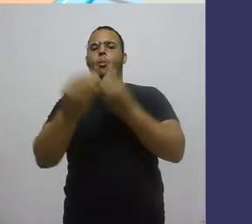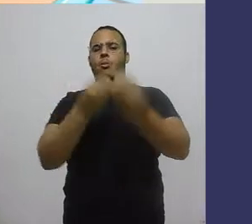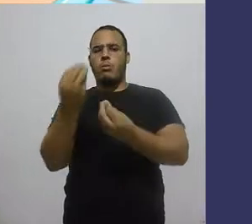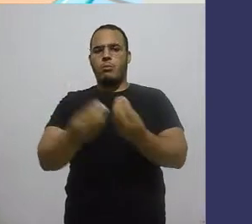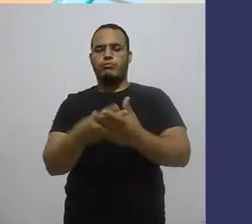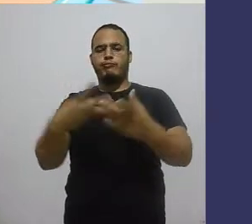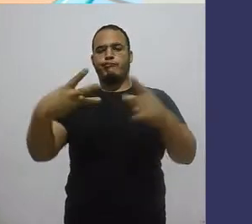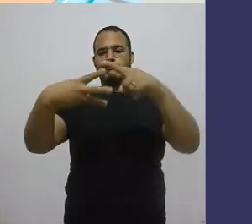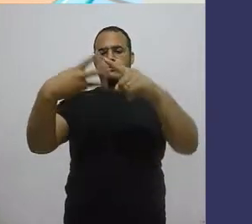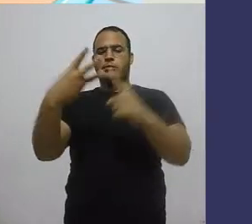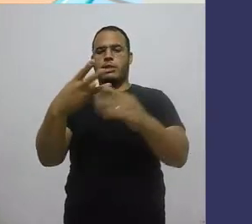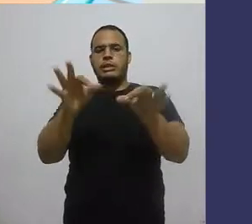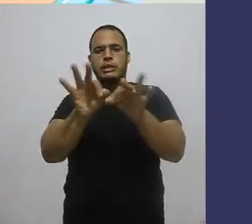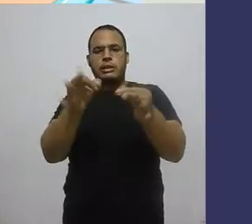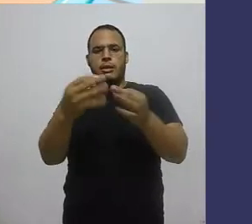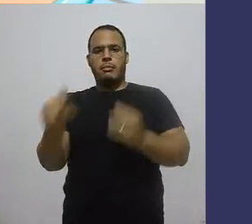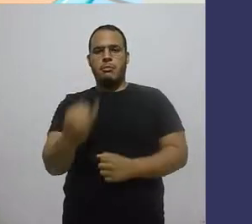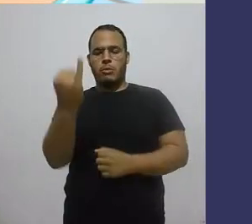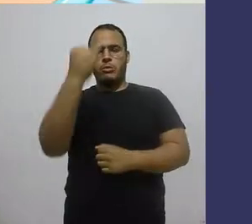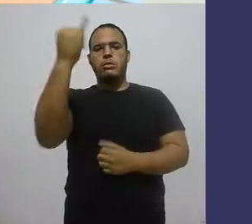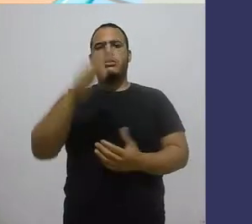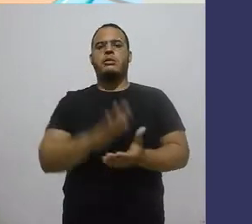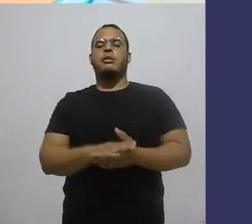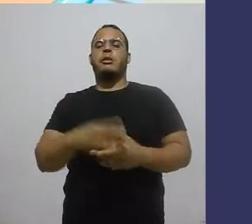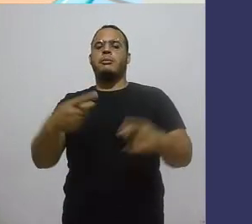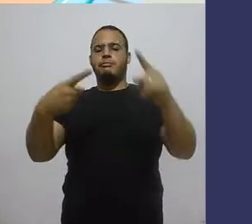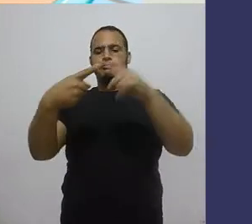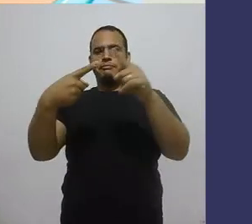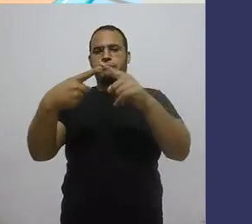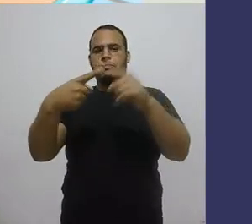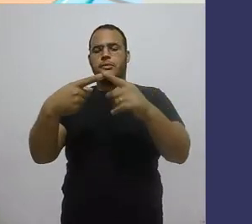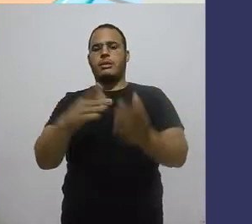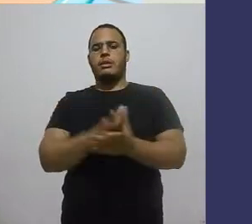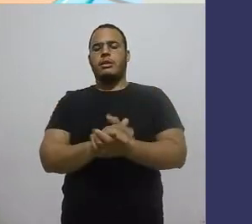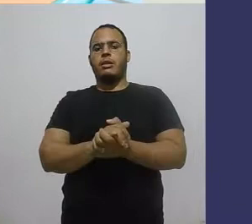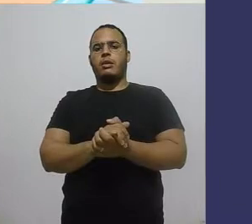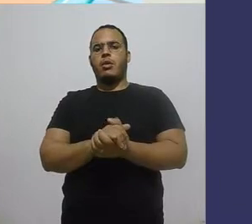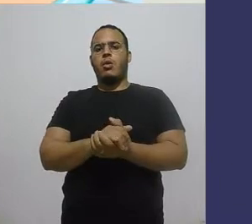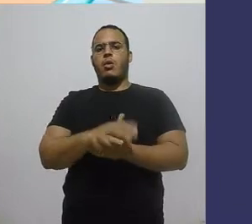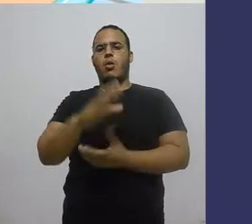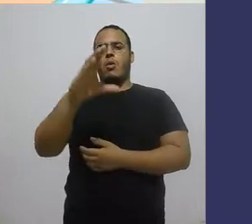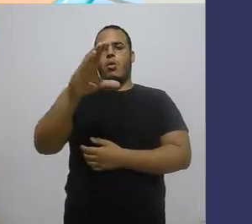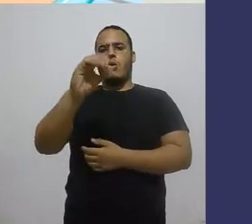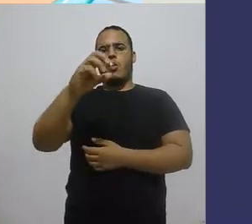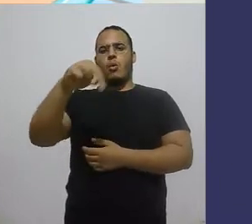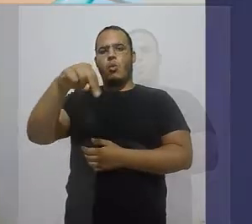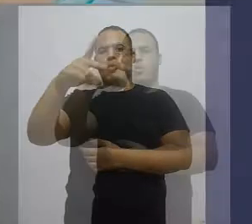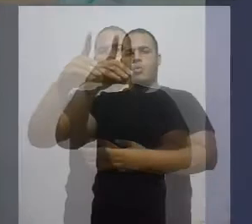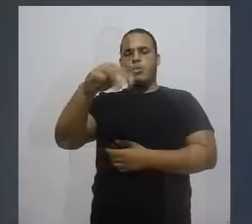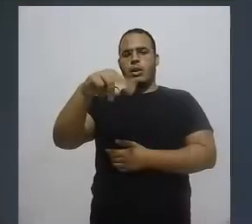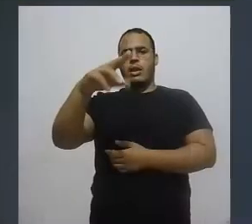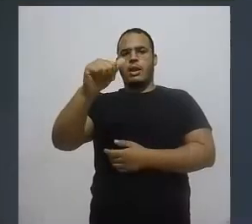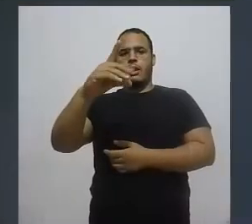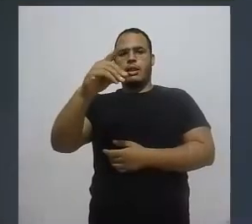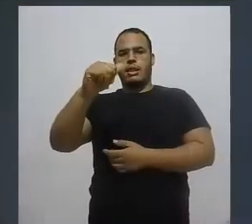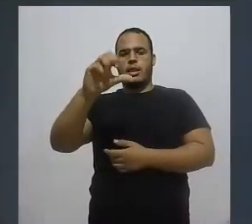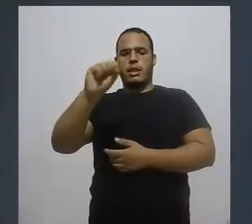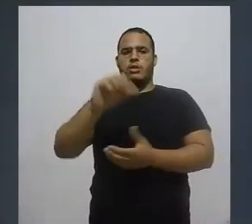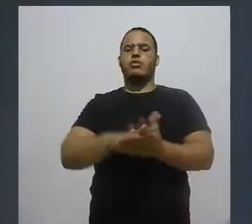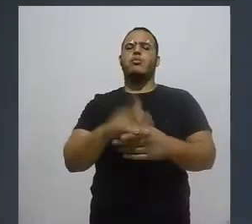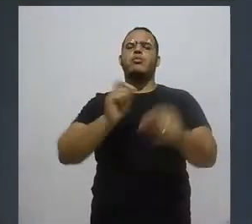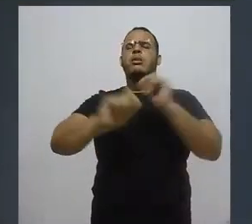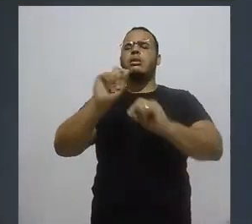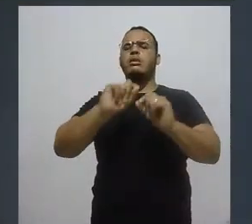três conceitos básicos e principais. O primeiro deles, gônadas. O que são gônadas para vocês? Gônadas